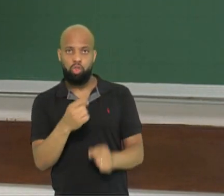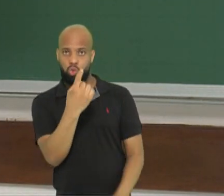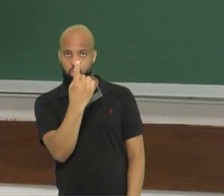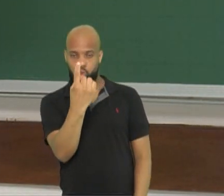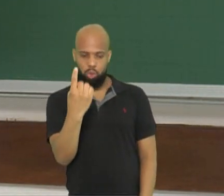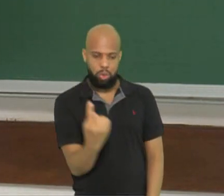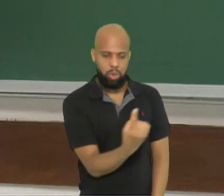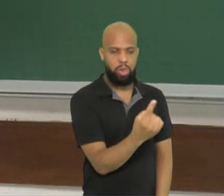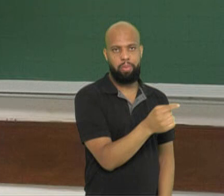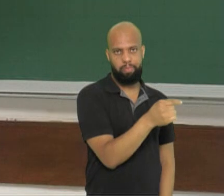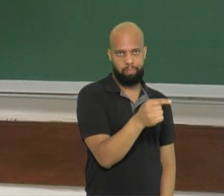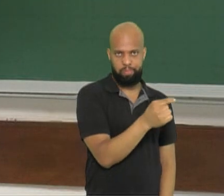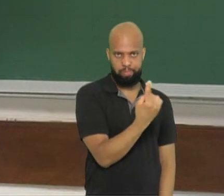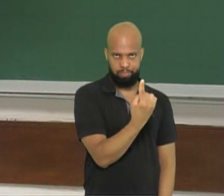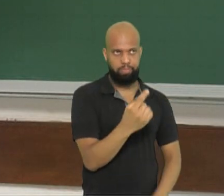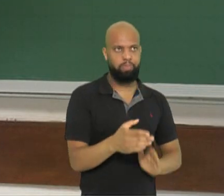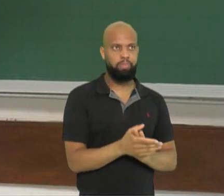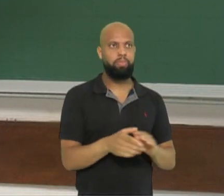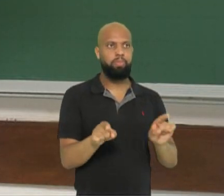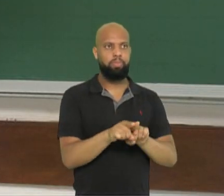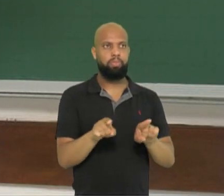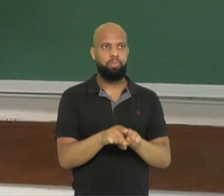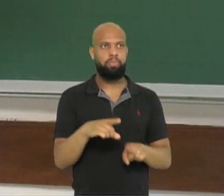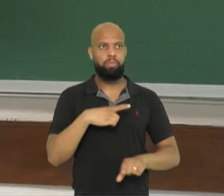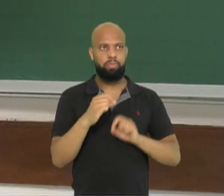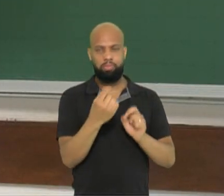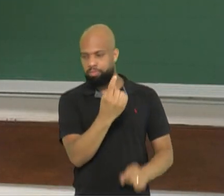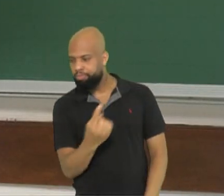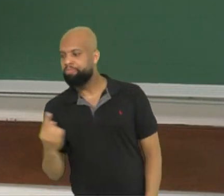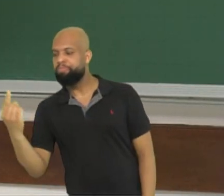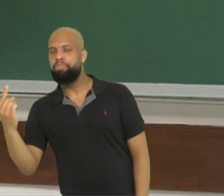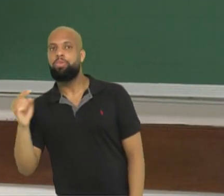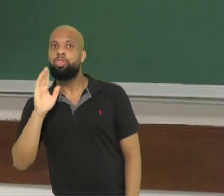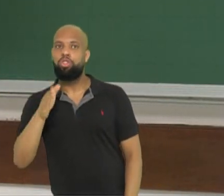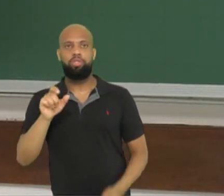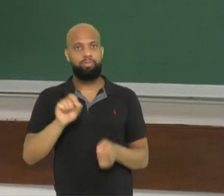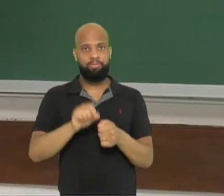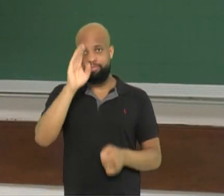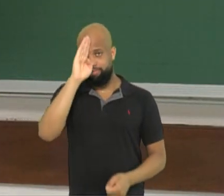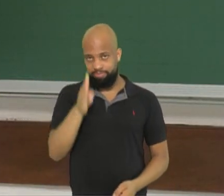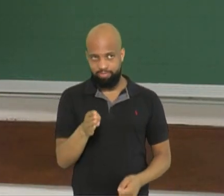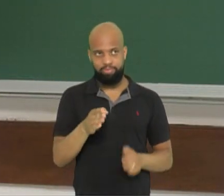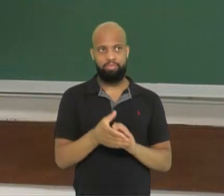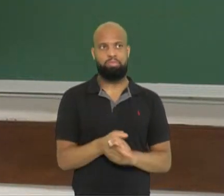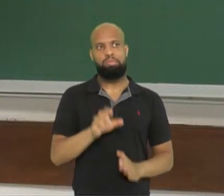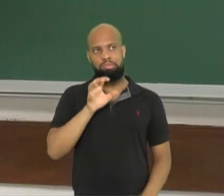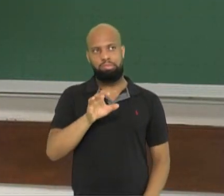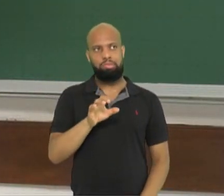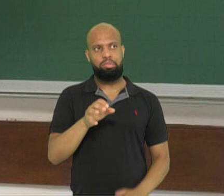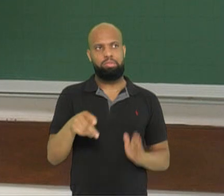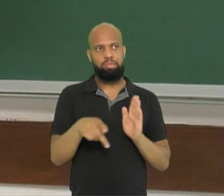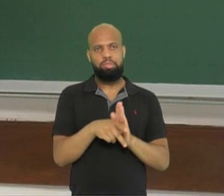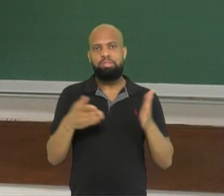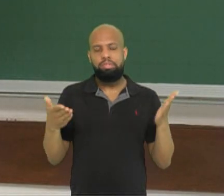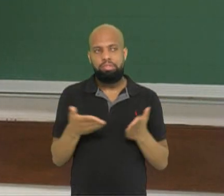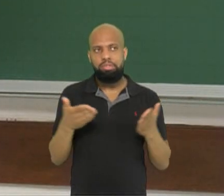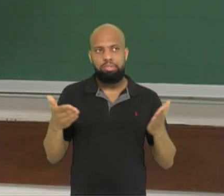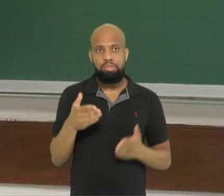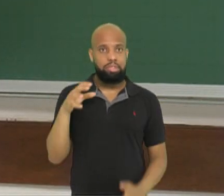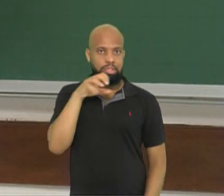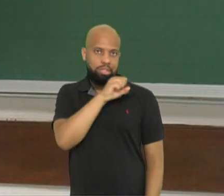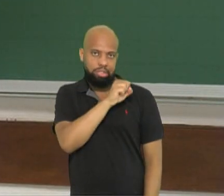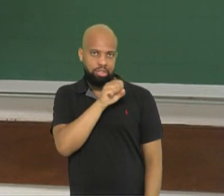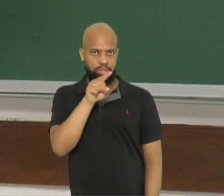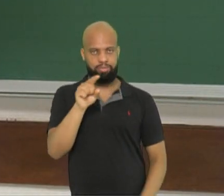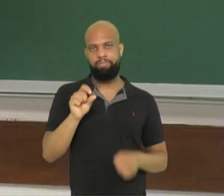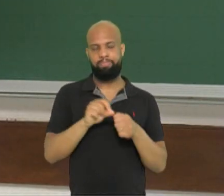ó, -1, tá? E passei para cá o 1, quer dizer, já fiz direto essa parte do exercício para ficar um pouquinho mais fácil